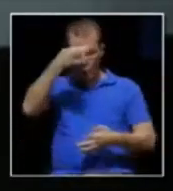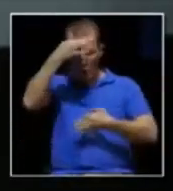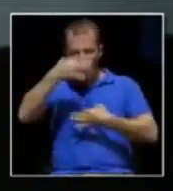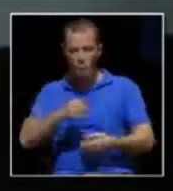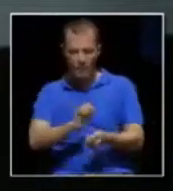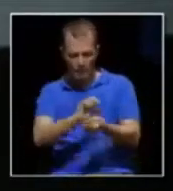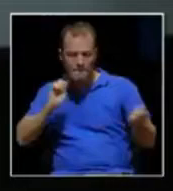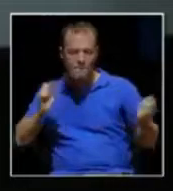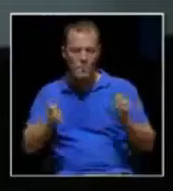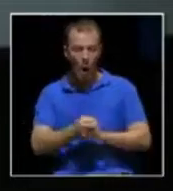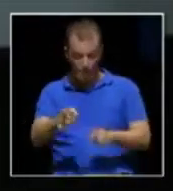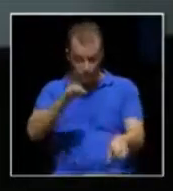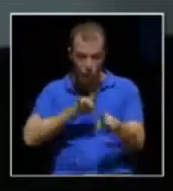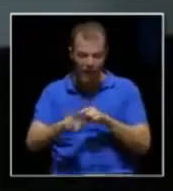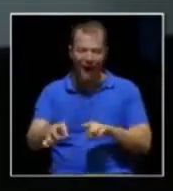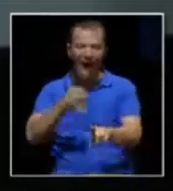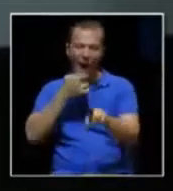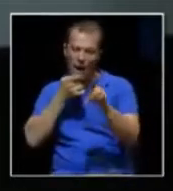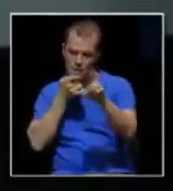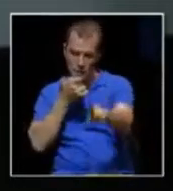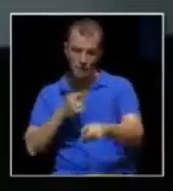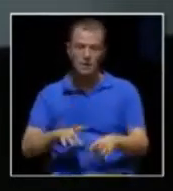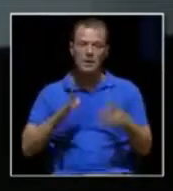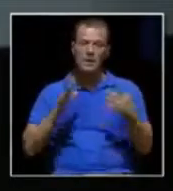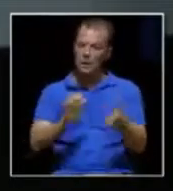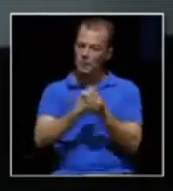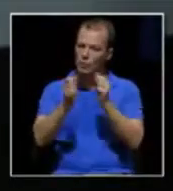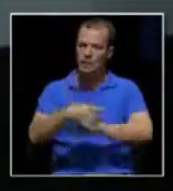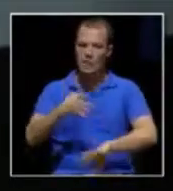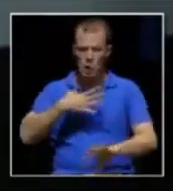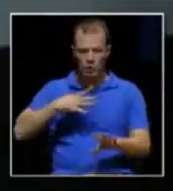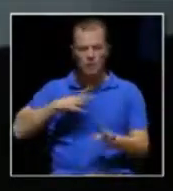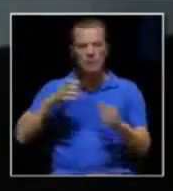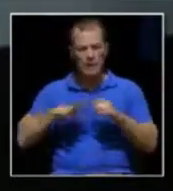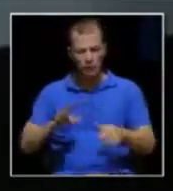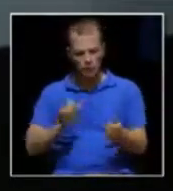políticas, e é precisamente essa mudança que queremos e para a qual estamos a trabalhar. Obrigada.